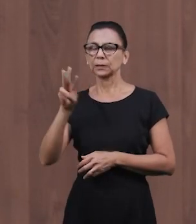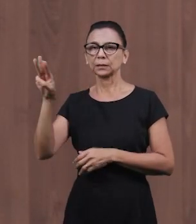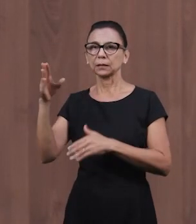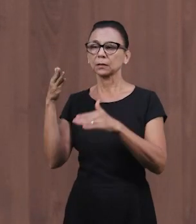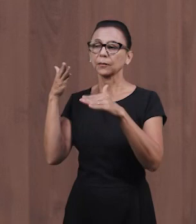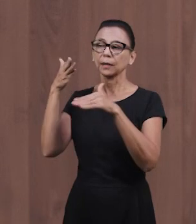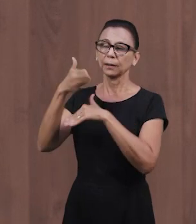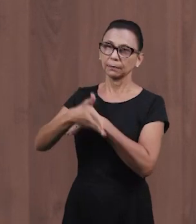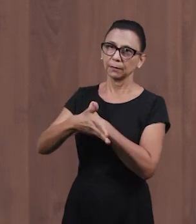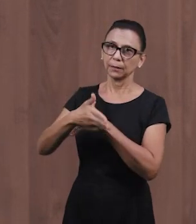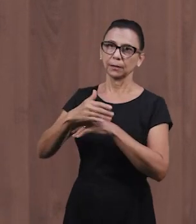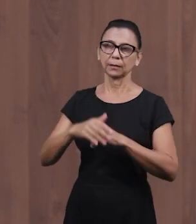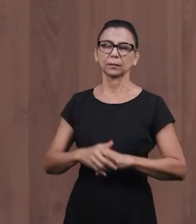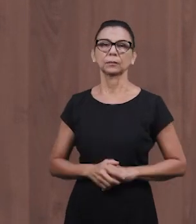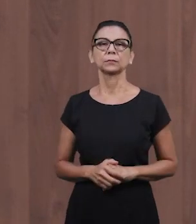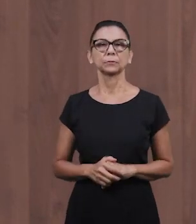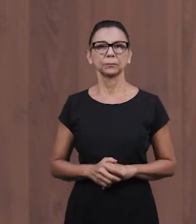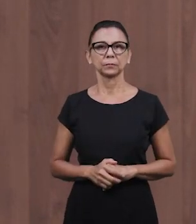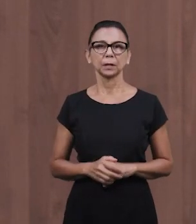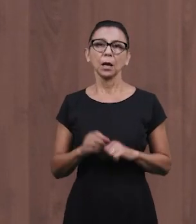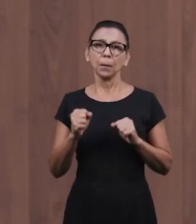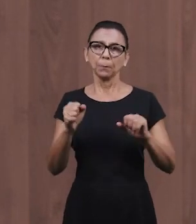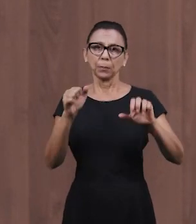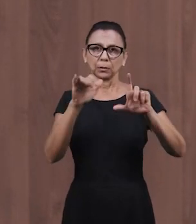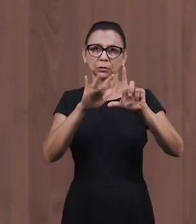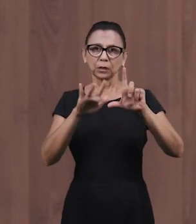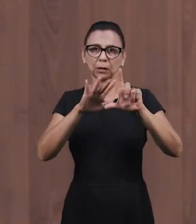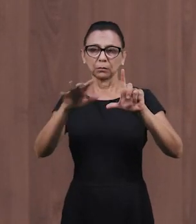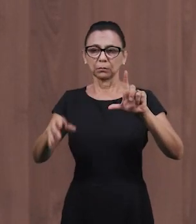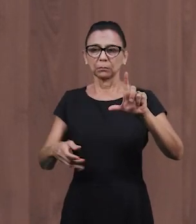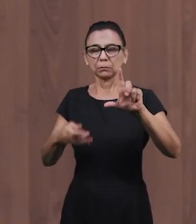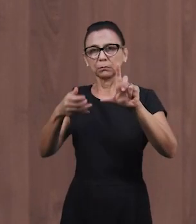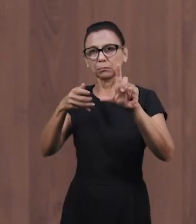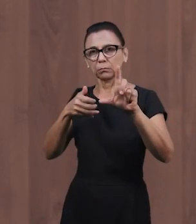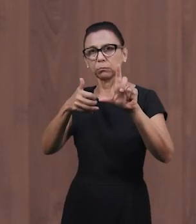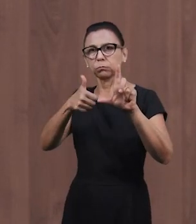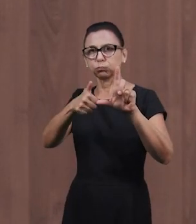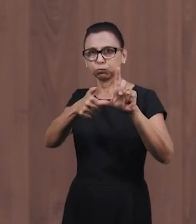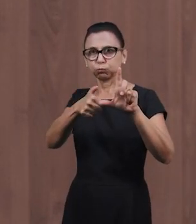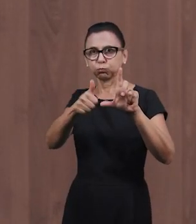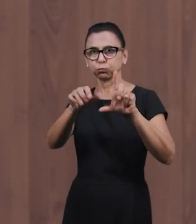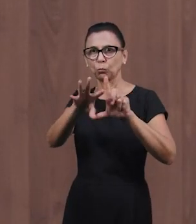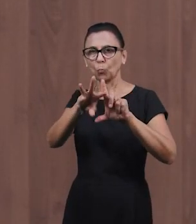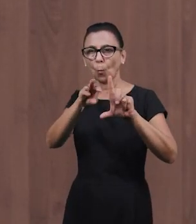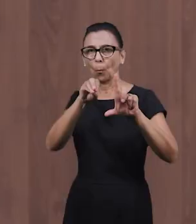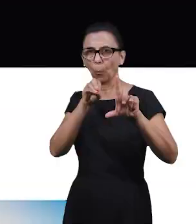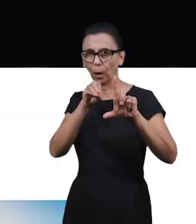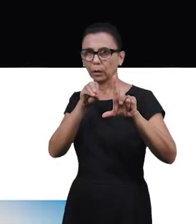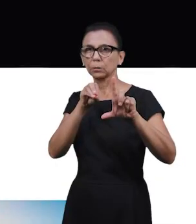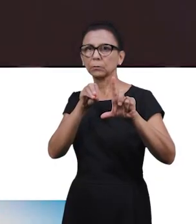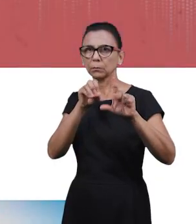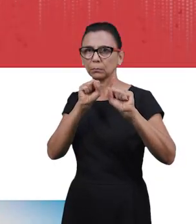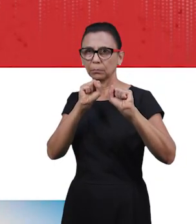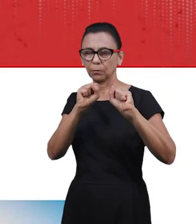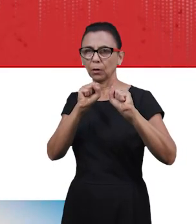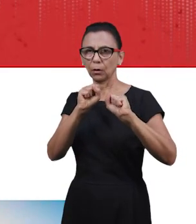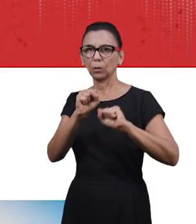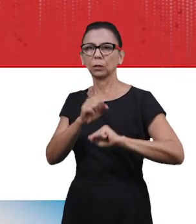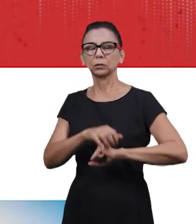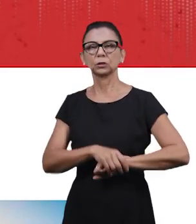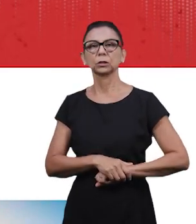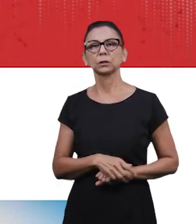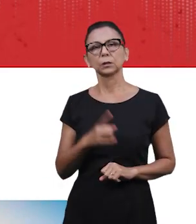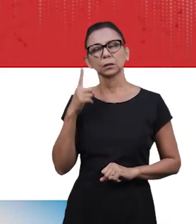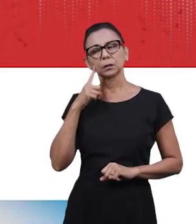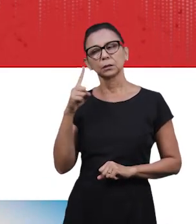pode acessar através da aproximação da câmera do seu celular ao QR Code que está na tela. Para isso, você vai acessar o